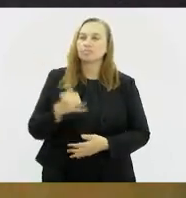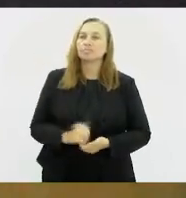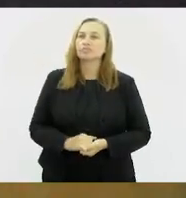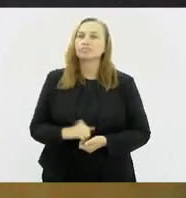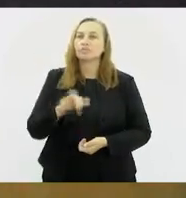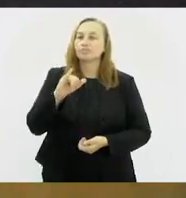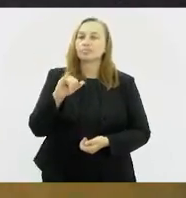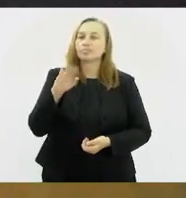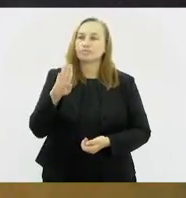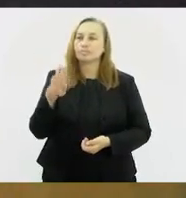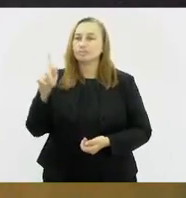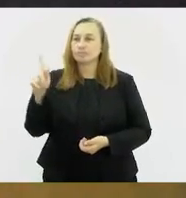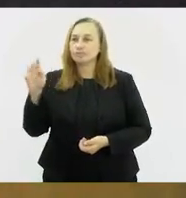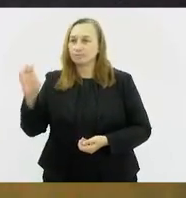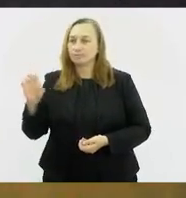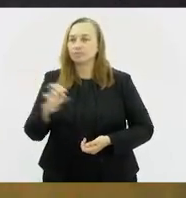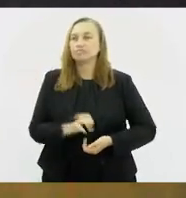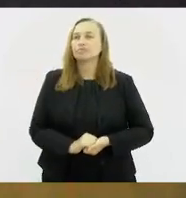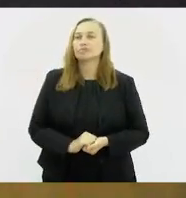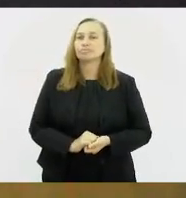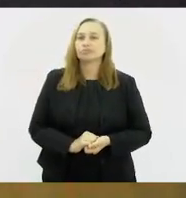IBGE coloca que